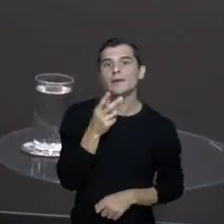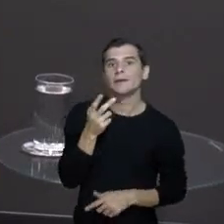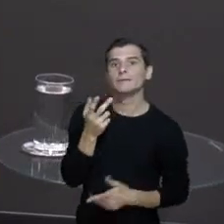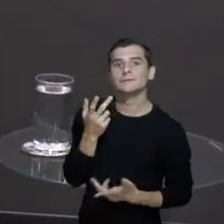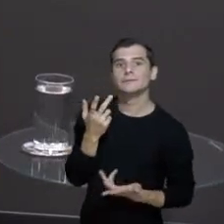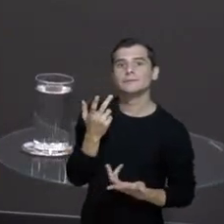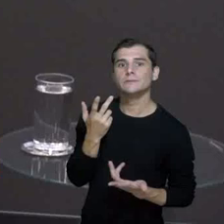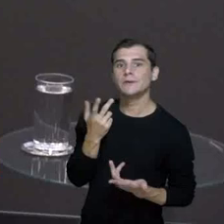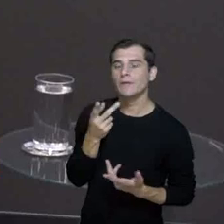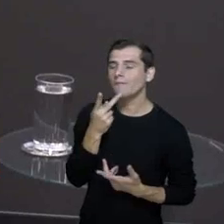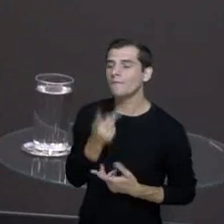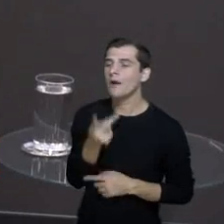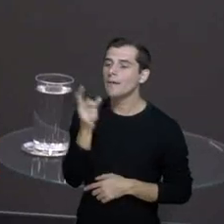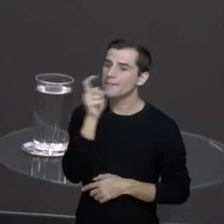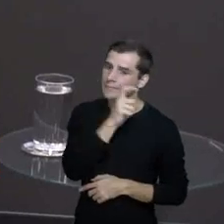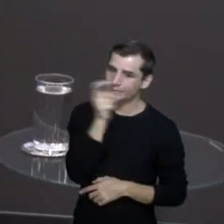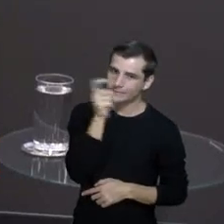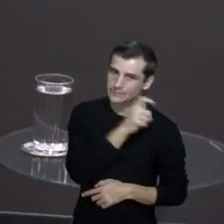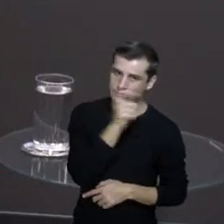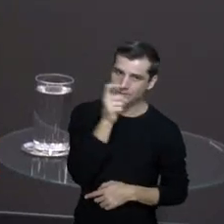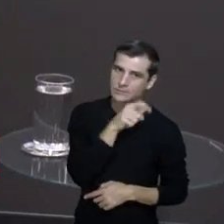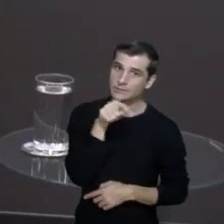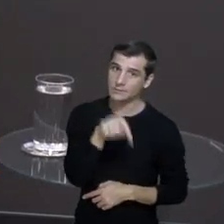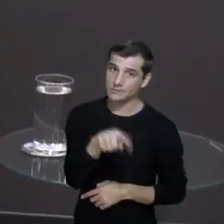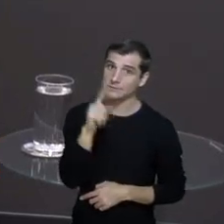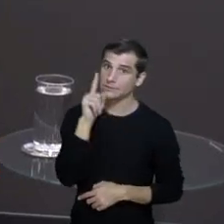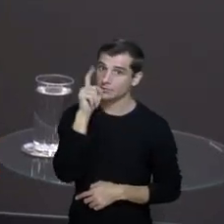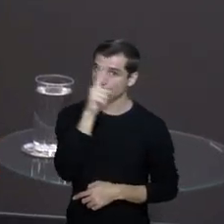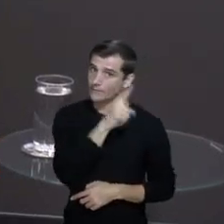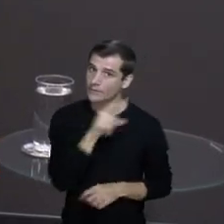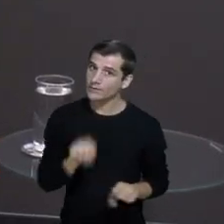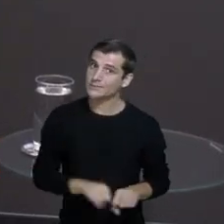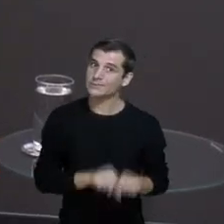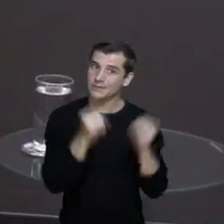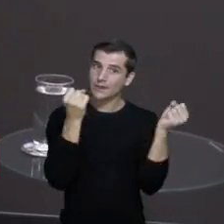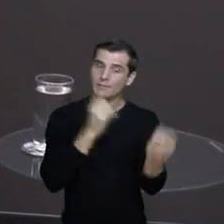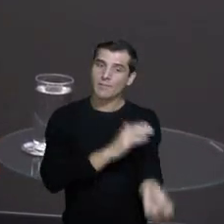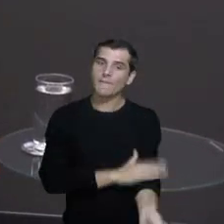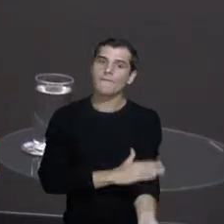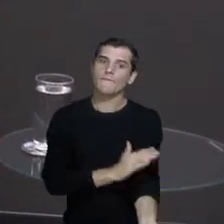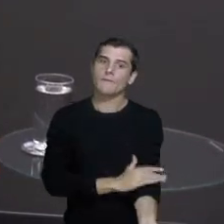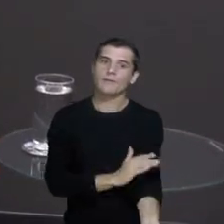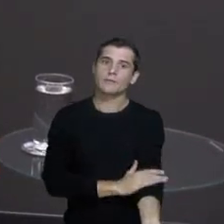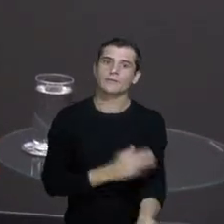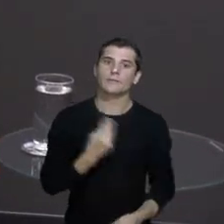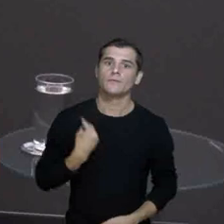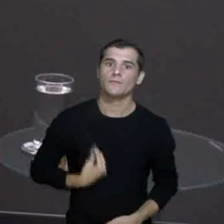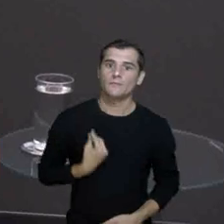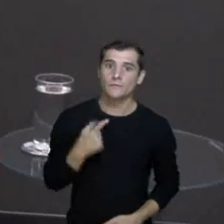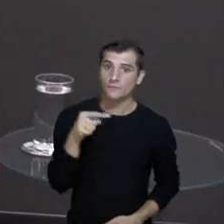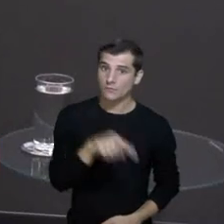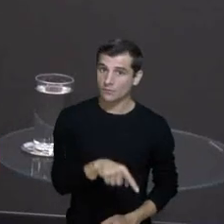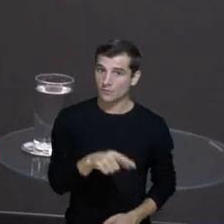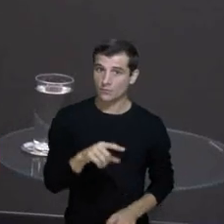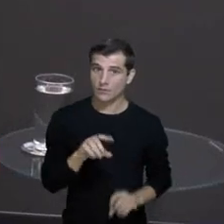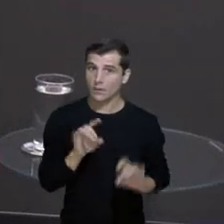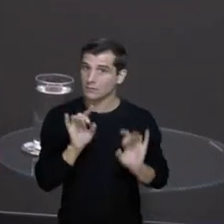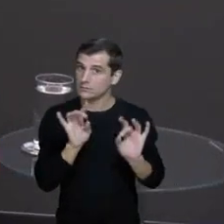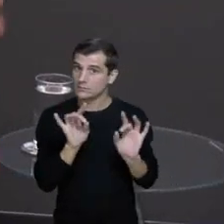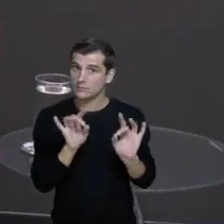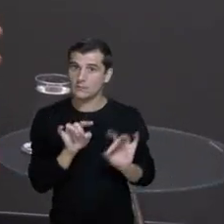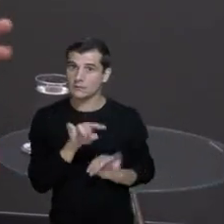adolescentes é uma tarefa árdua é difícil isso romper esses vícios eu não sou especialista nenhum em